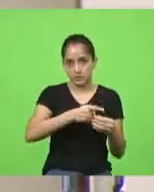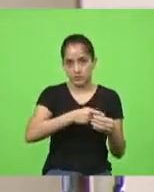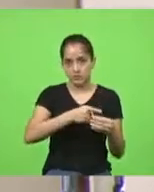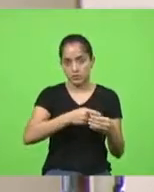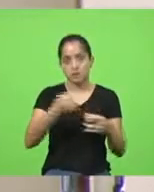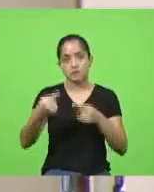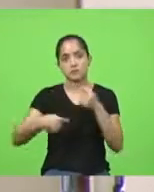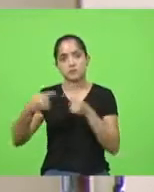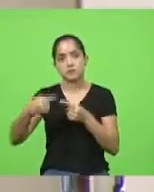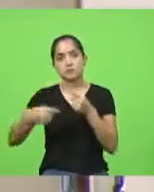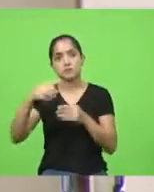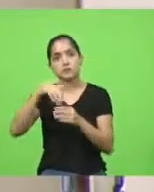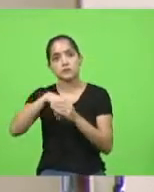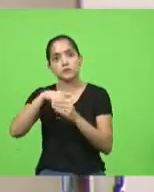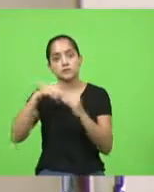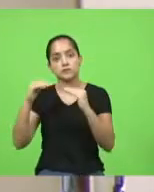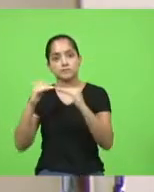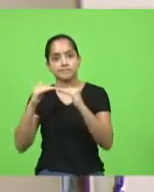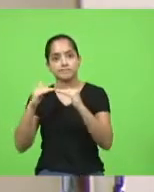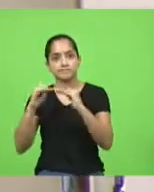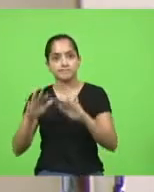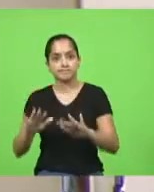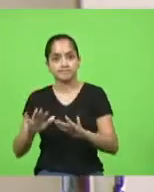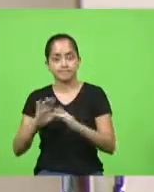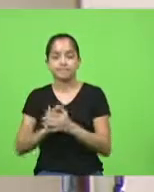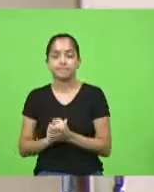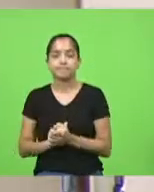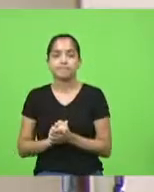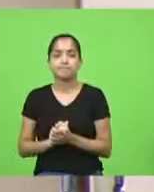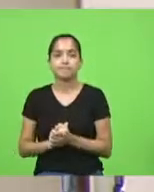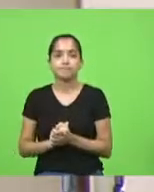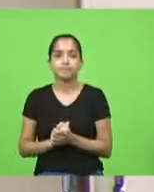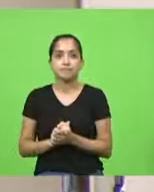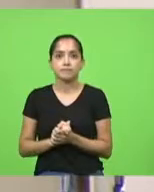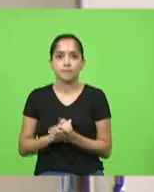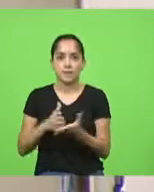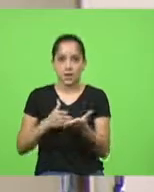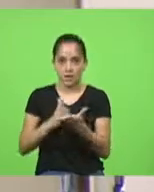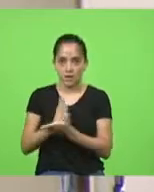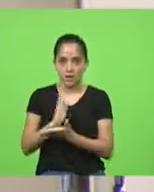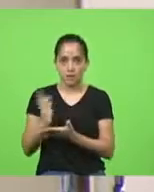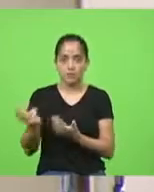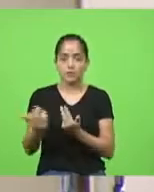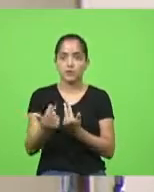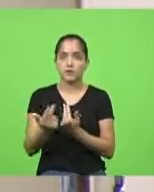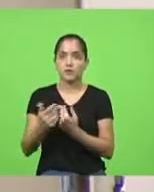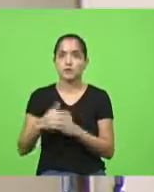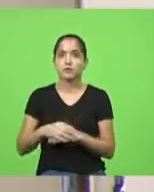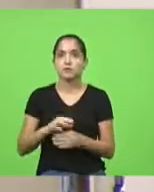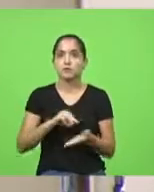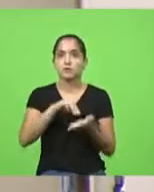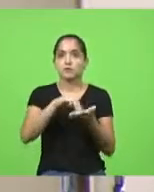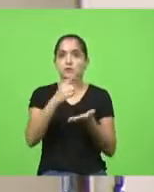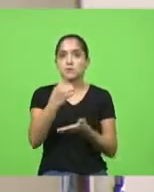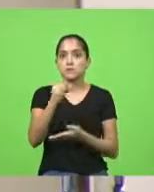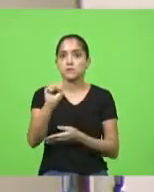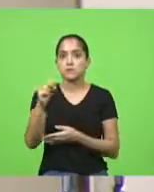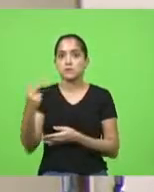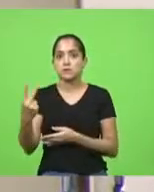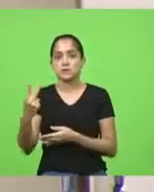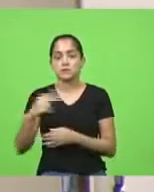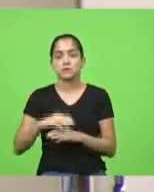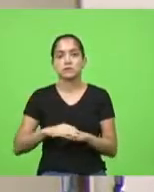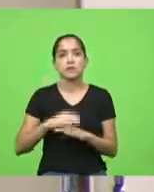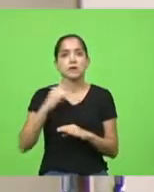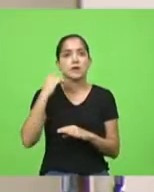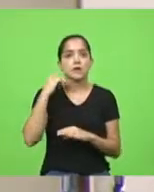Não havendo quem queira discutir, em votação. Deputados que aprovam, permaneçam como se encontram. Aprovado por unanimidade, moção 182, autor deputado Dr. Vicente